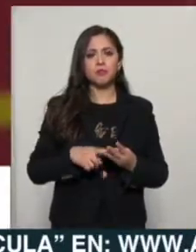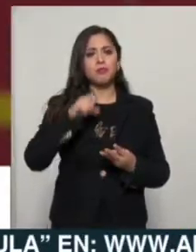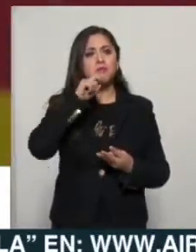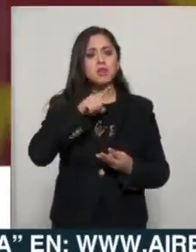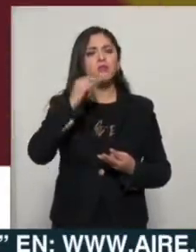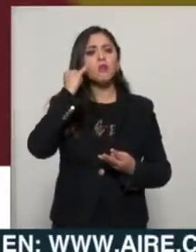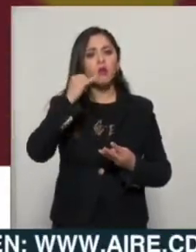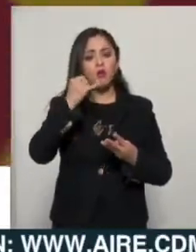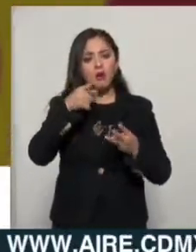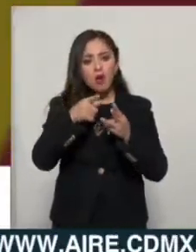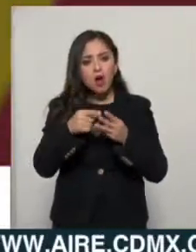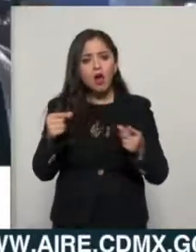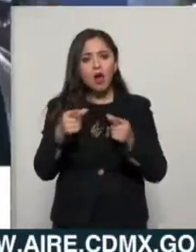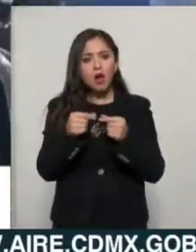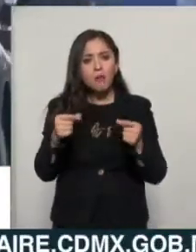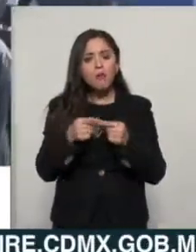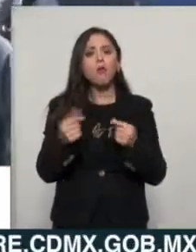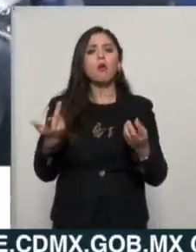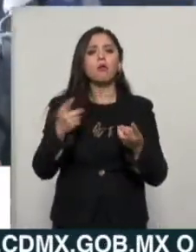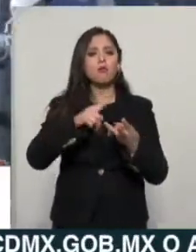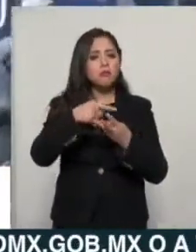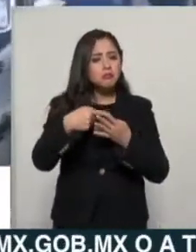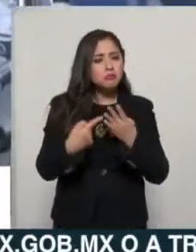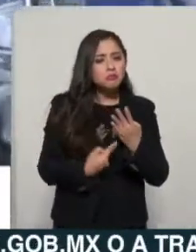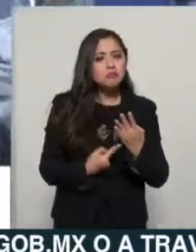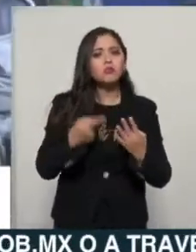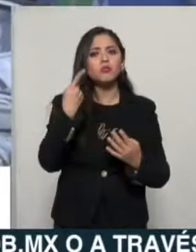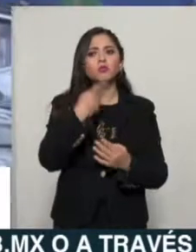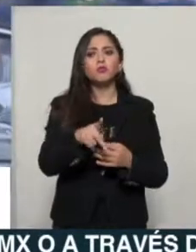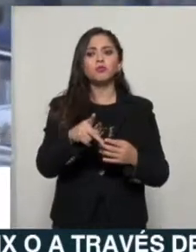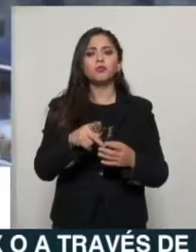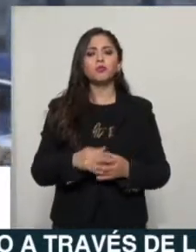Japão, todo onde há uma